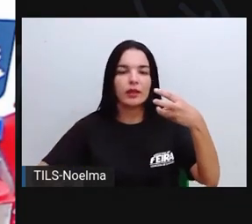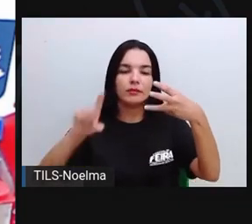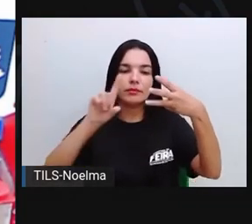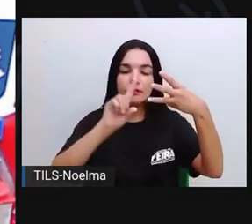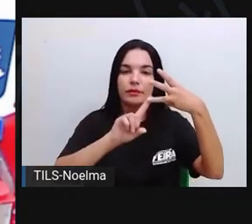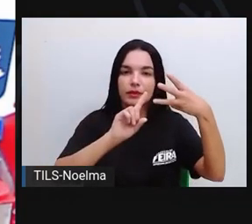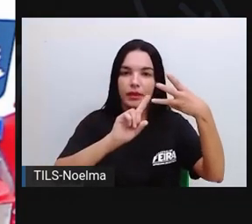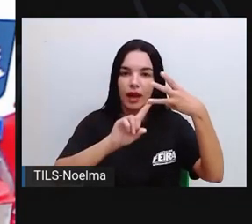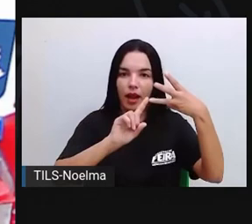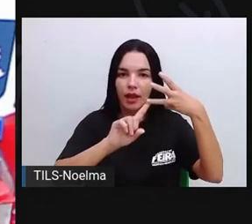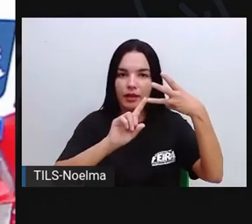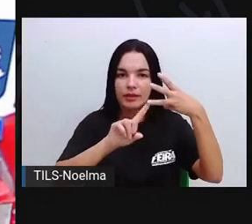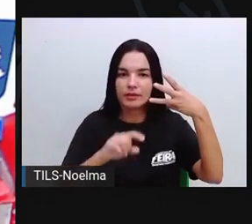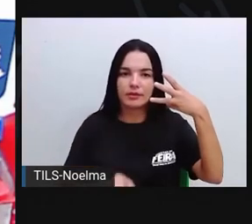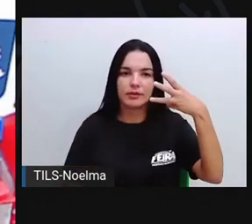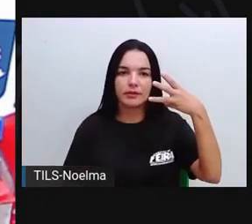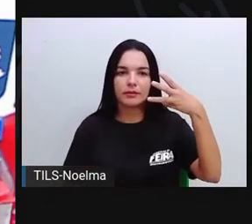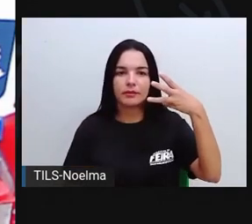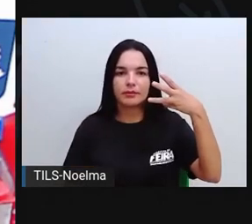Três.